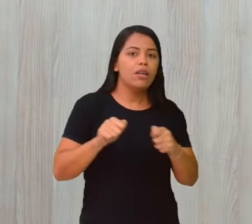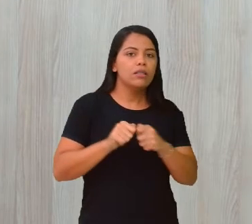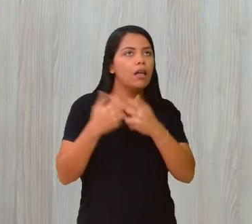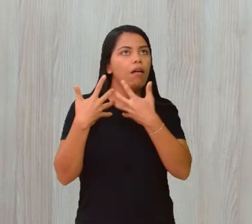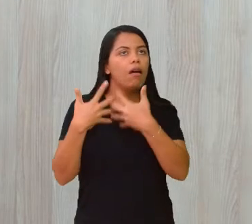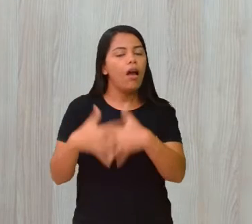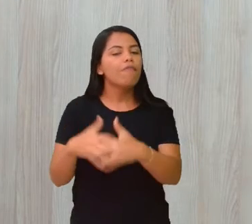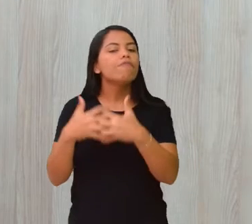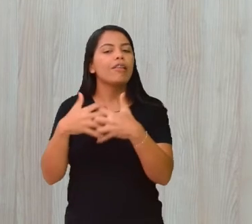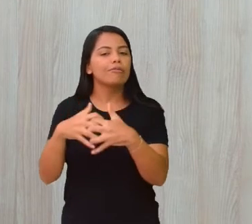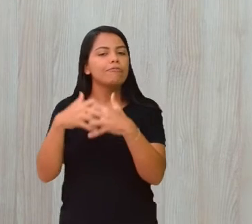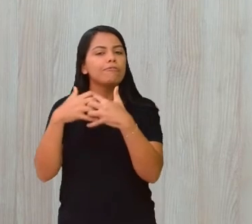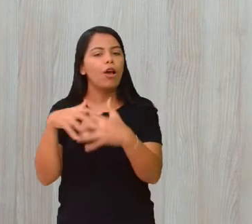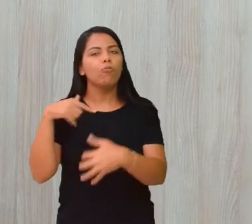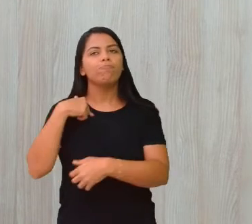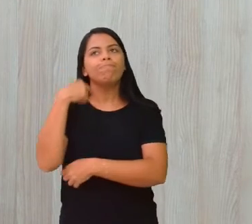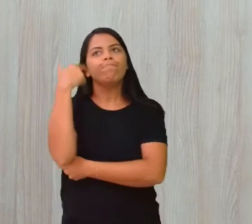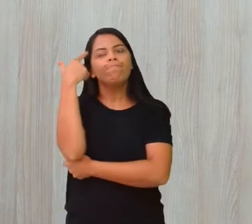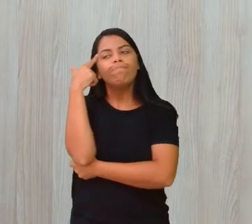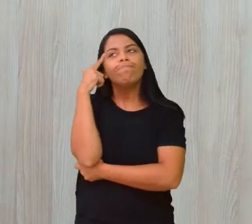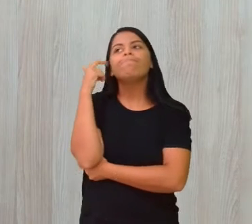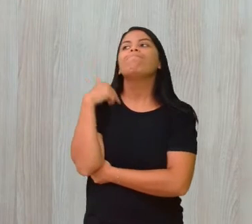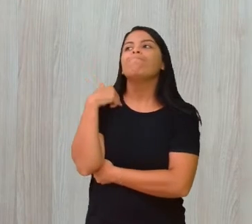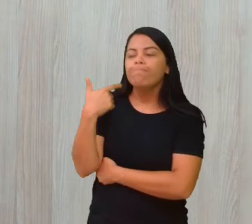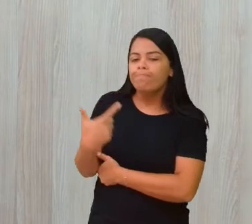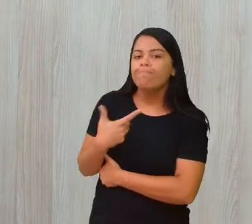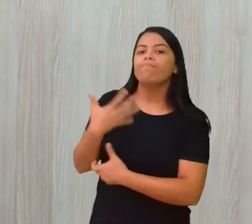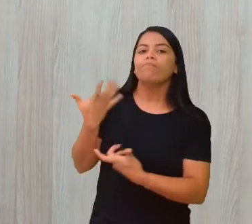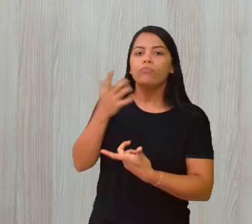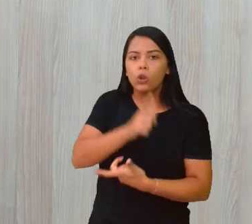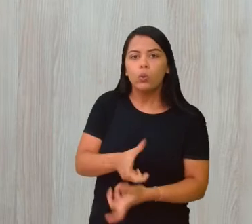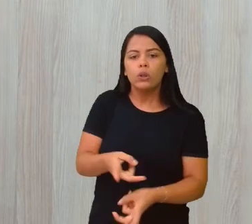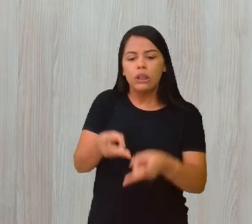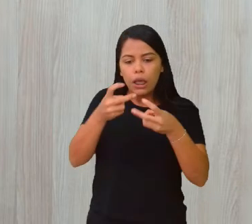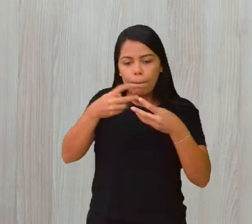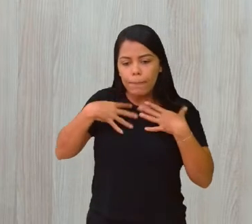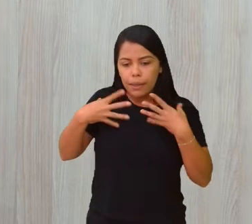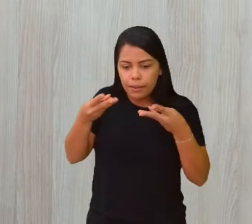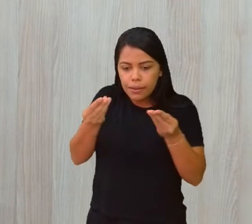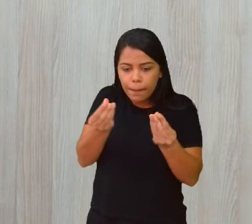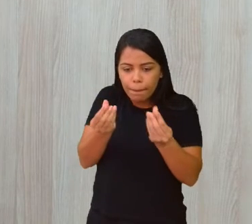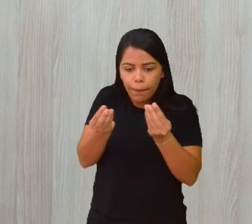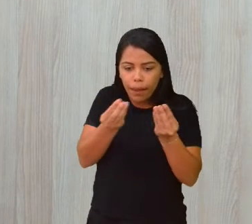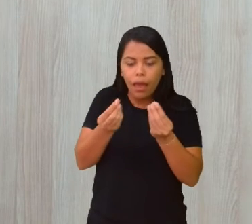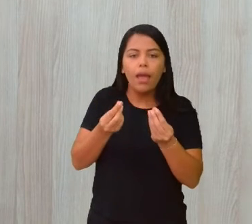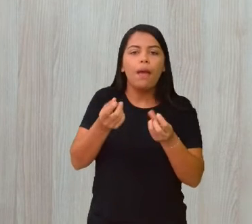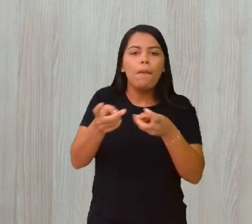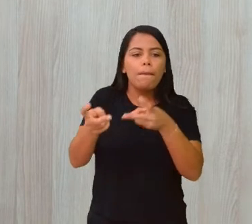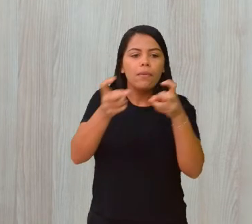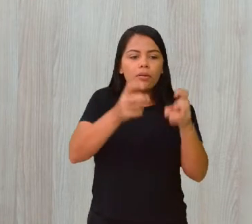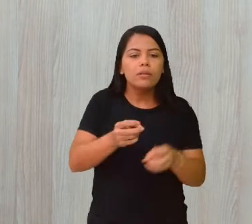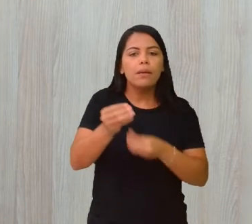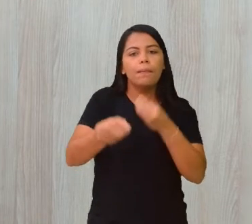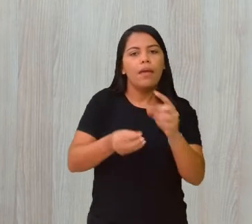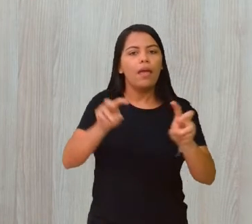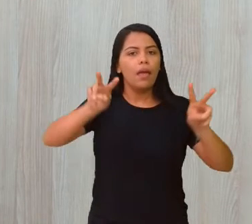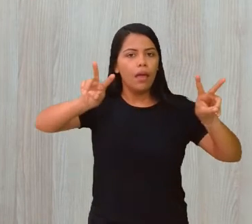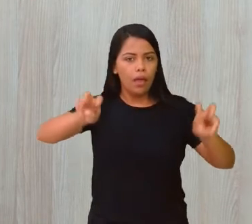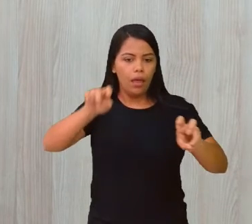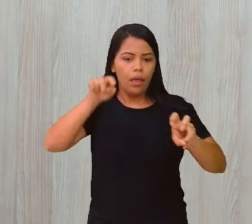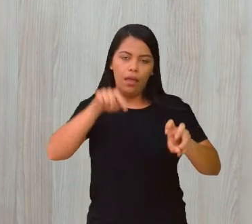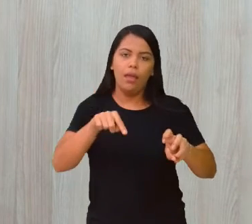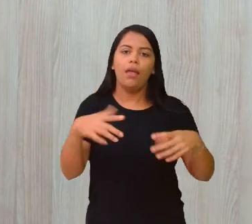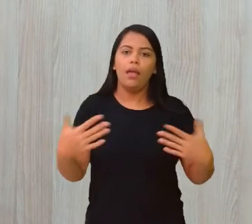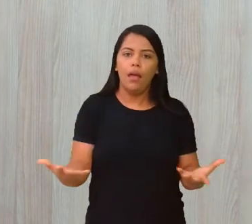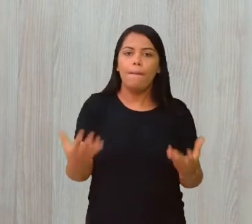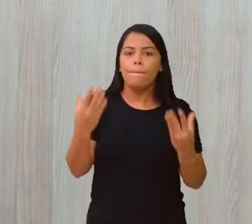reflexão mesmo e trazer esse olhar mais sensível para essa temática. Né?